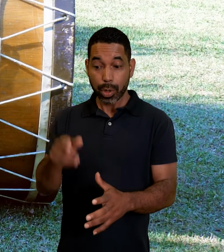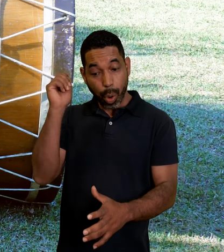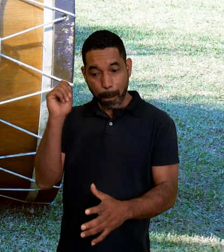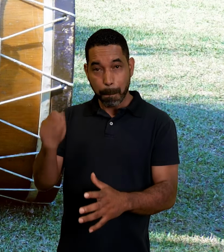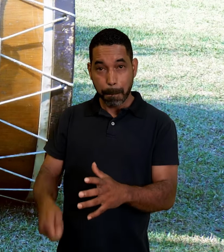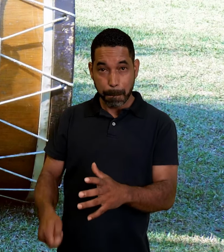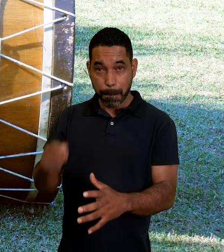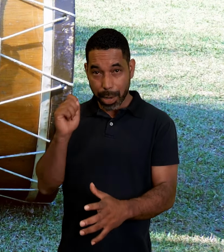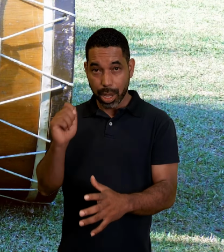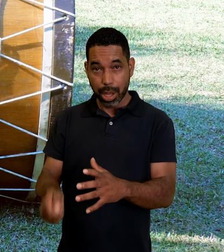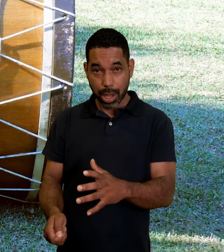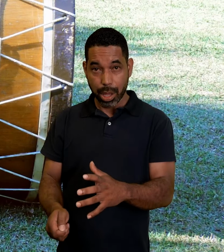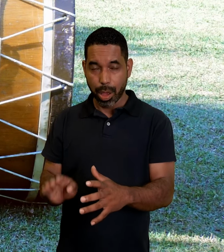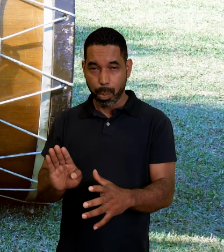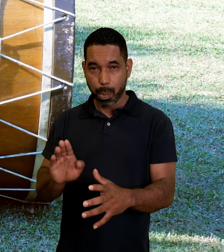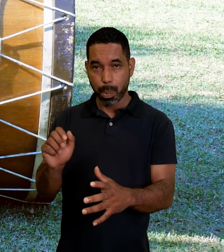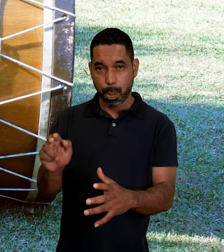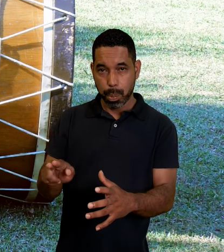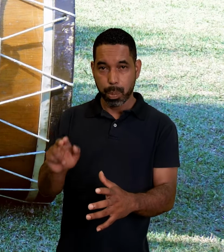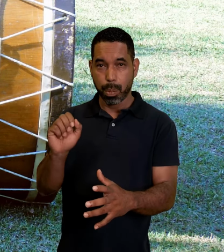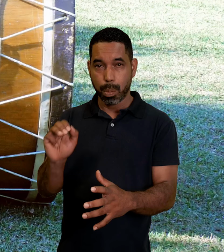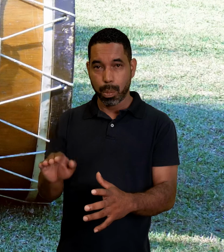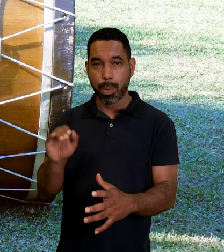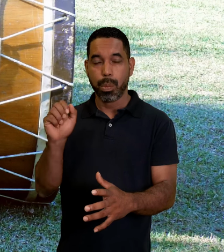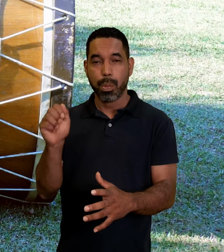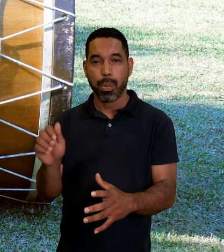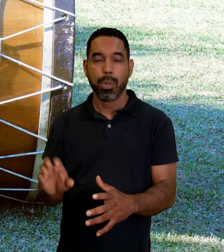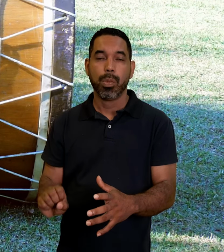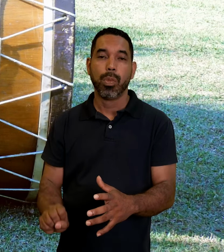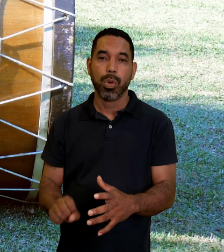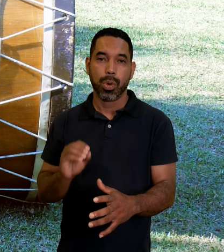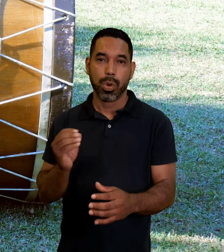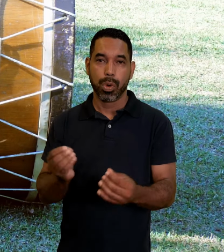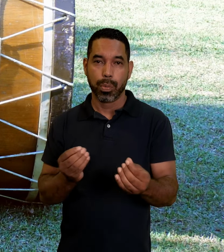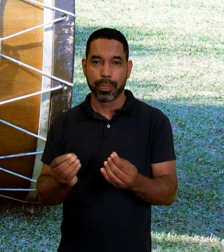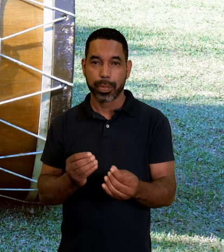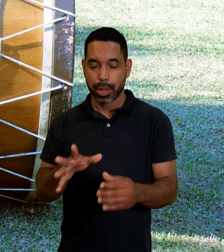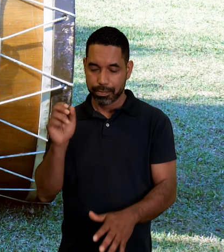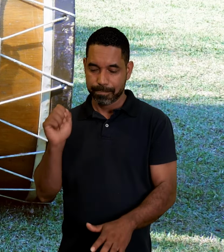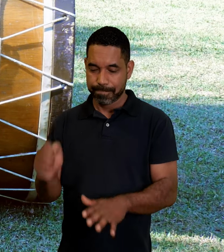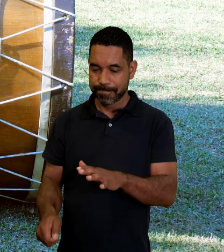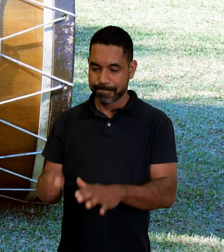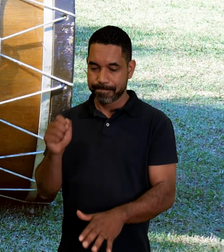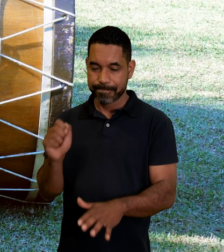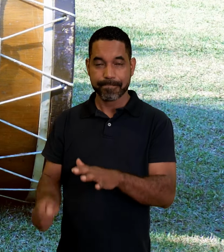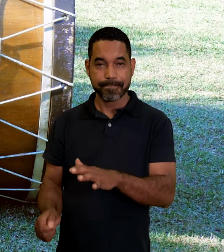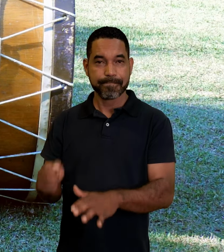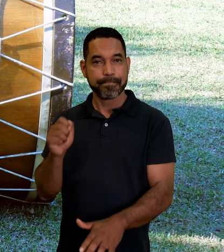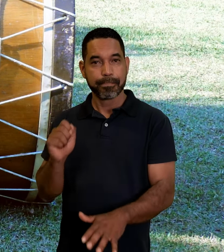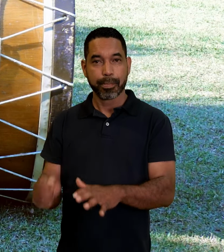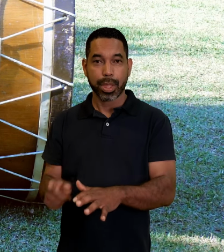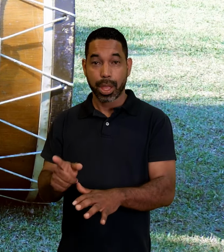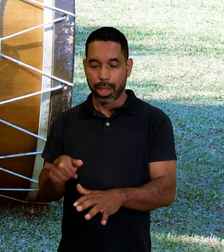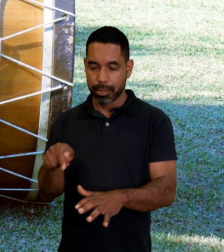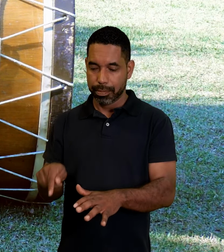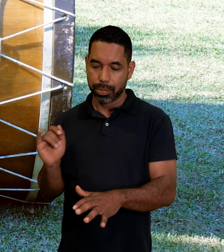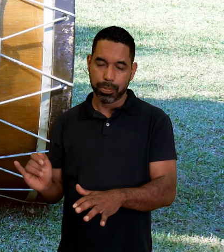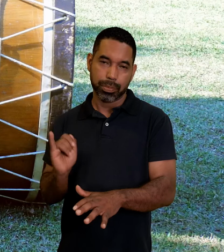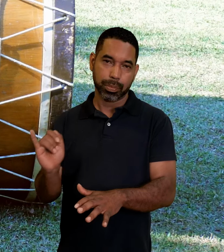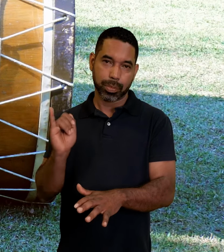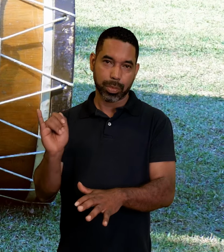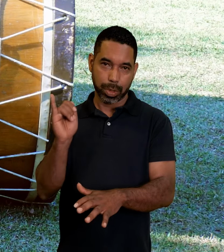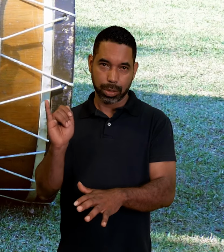bumbo, ele é o dono da brincadeira, né? O dono, é uma brincadeira meio séria, mas o bumbo